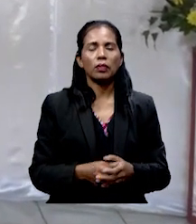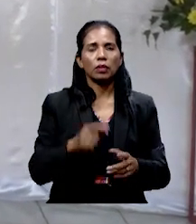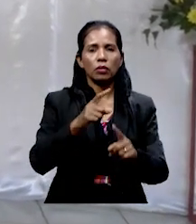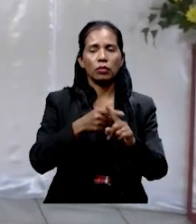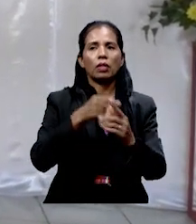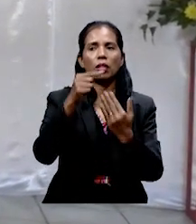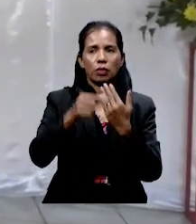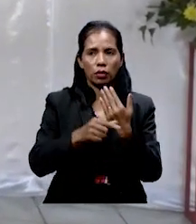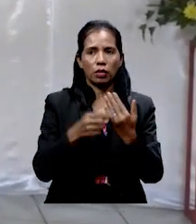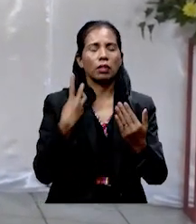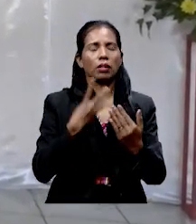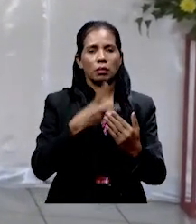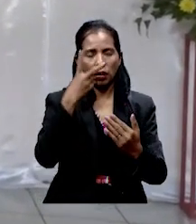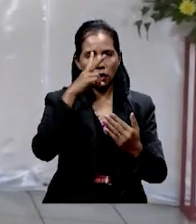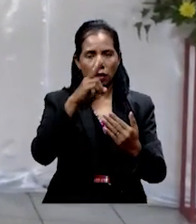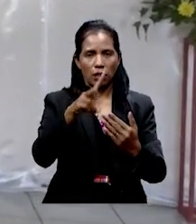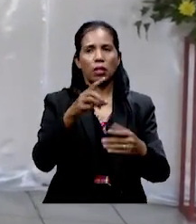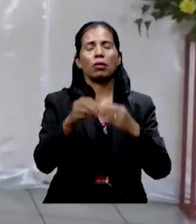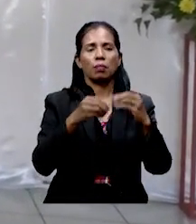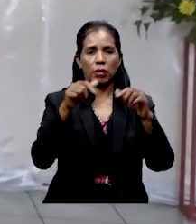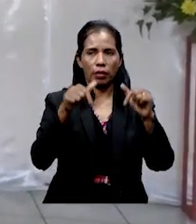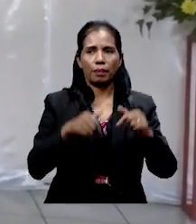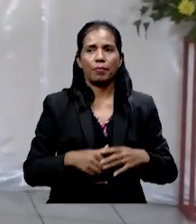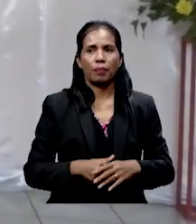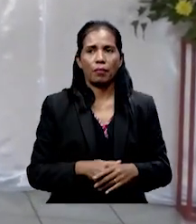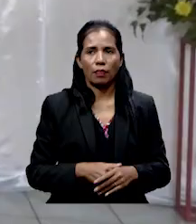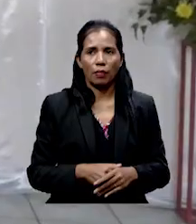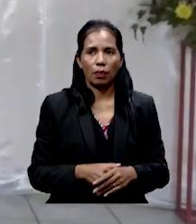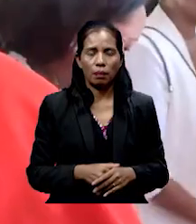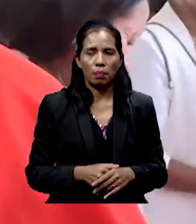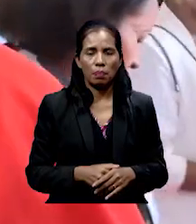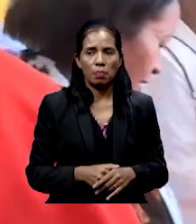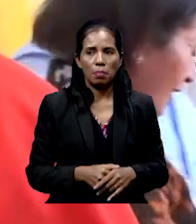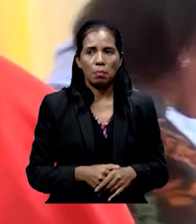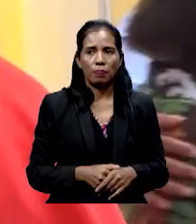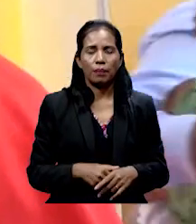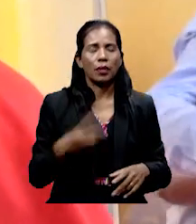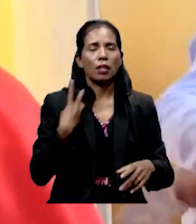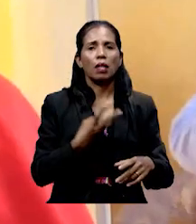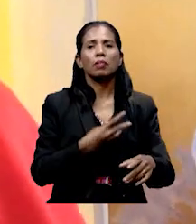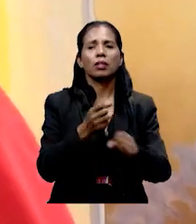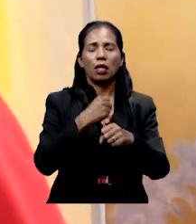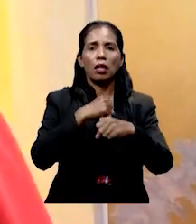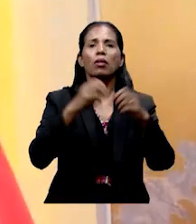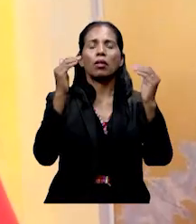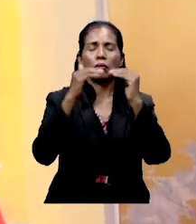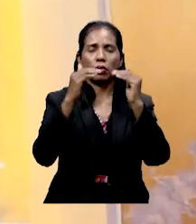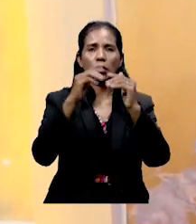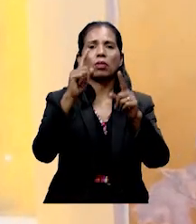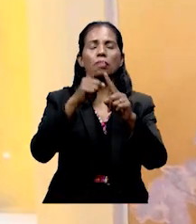Agosto de dia mai mi tabare de to por te. Pois tare. A mi se halo encontro de